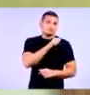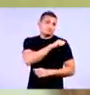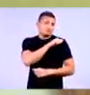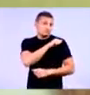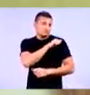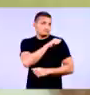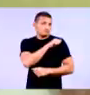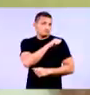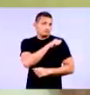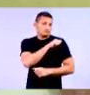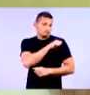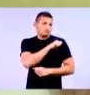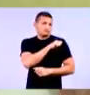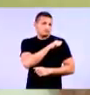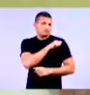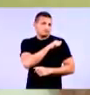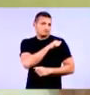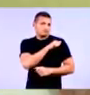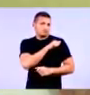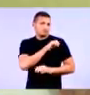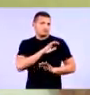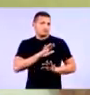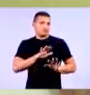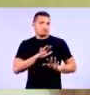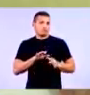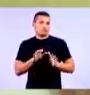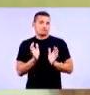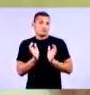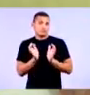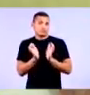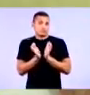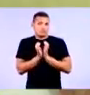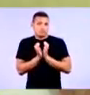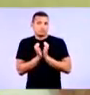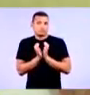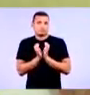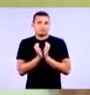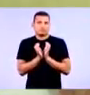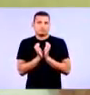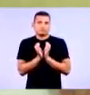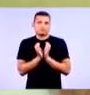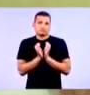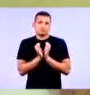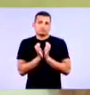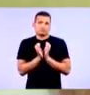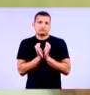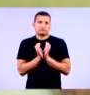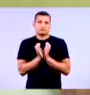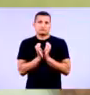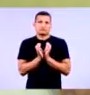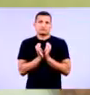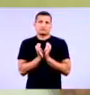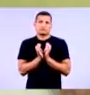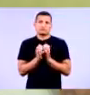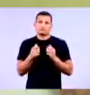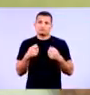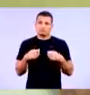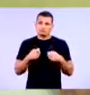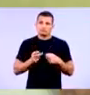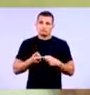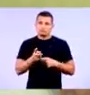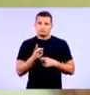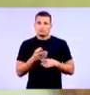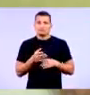sujeito passivo, né, enquanto coletivo numa sala de aula, e passa a ser um indivíduo ativo. Ele está em constante busca